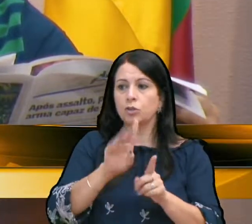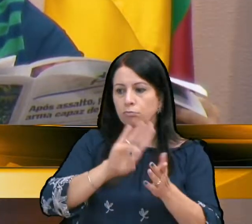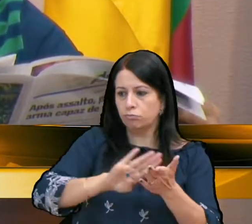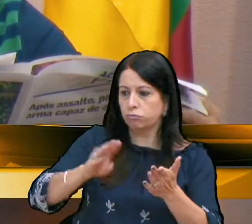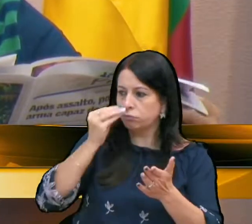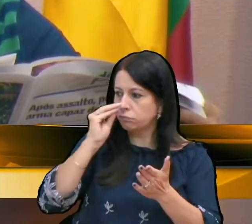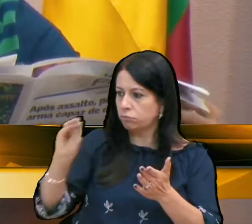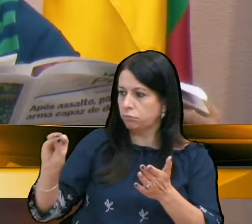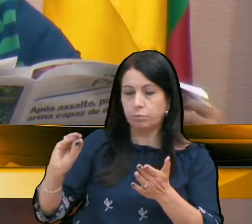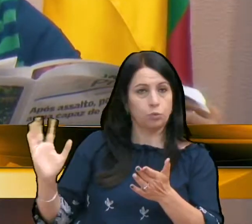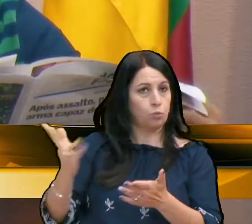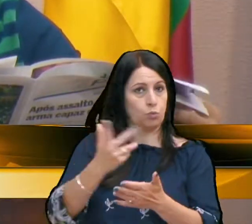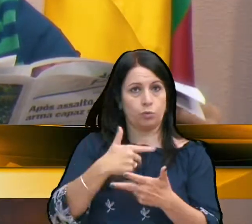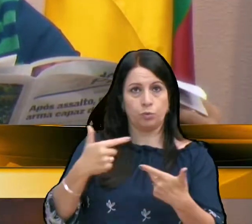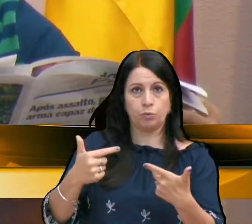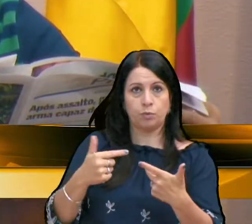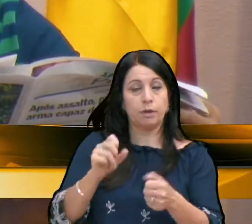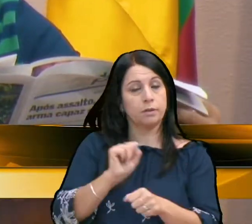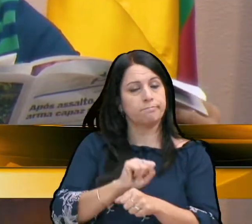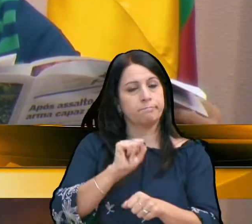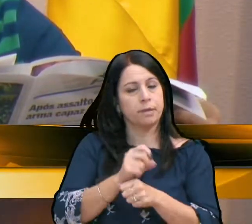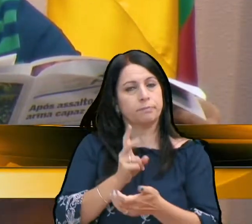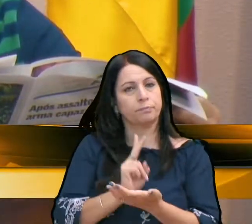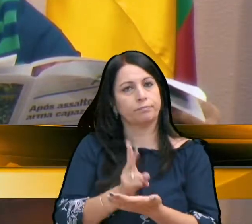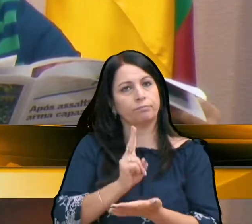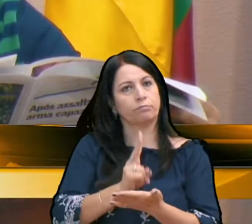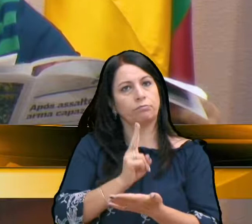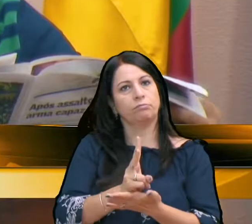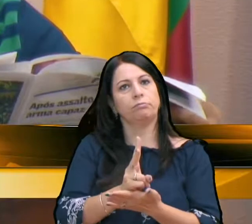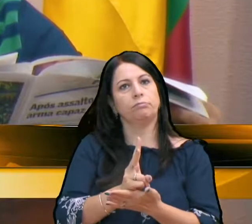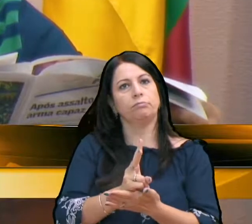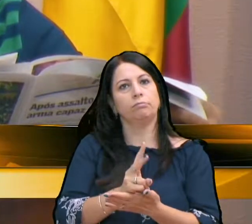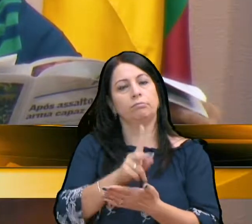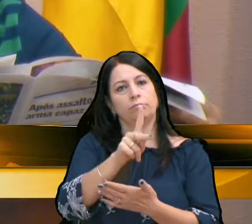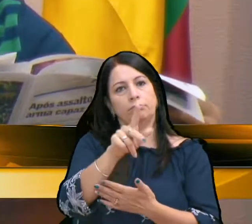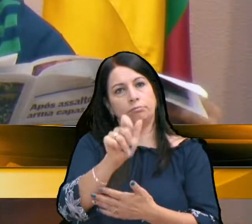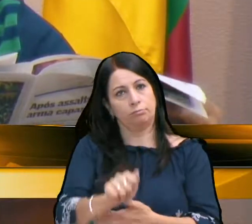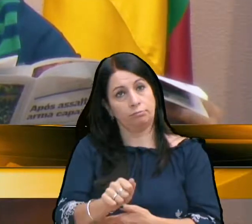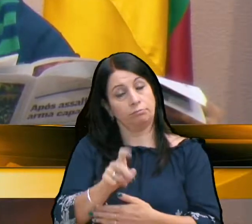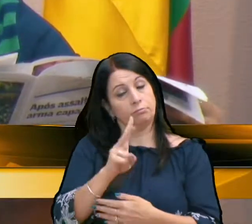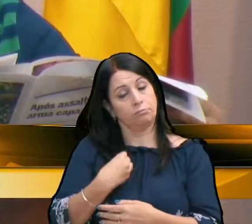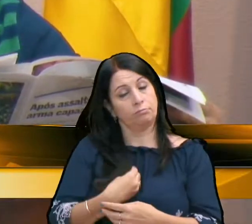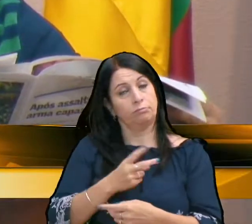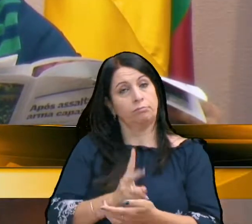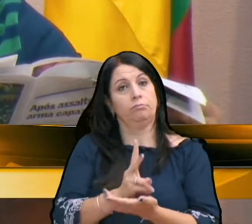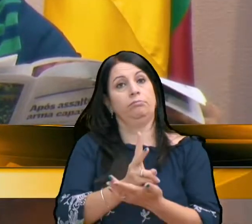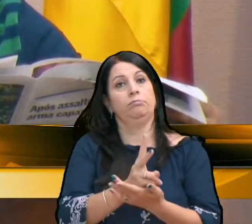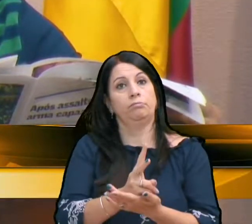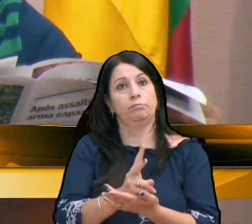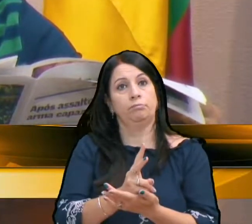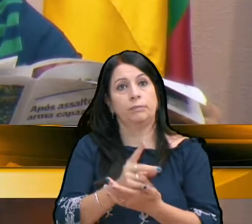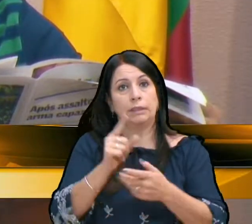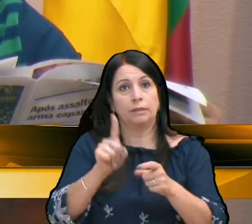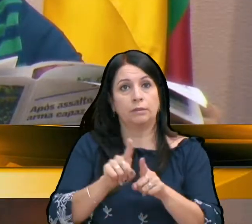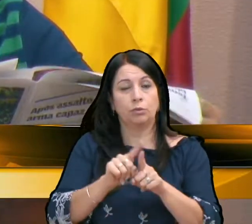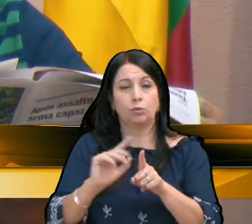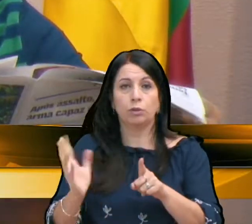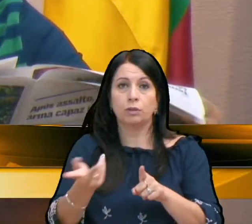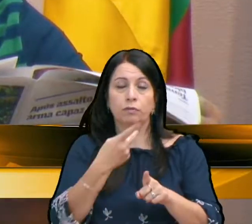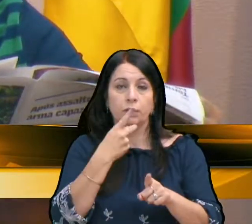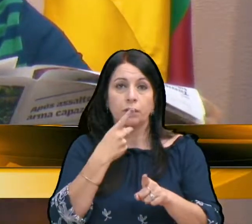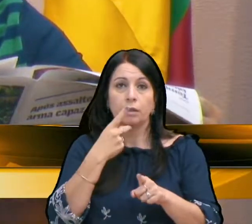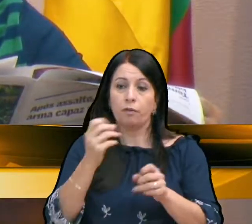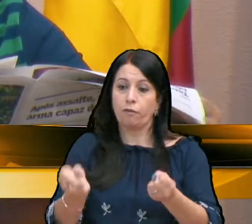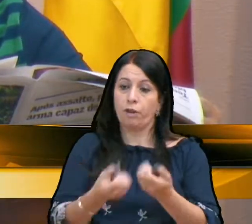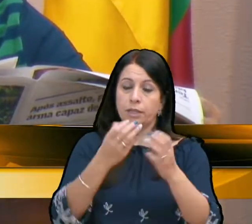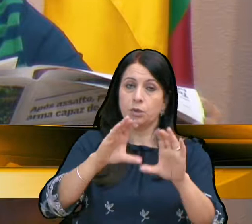lado. Mesmo assim, a espera persiste longa no pronto atendimento e a vida continua, em seus distintos campos de manifestação,